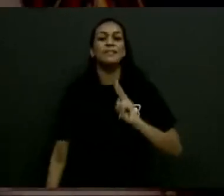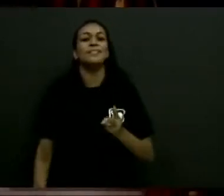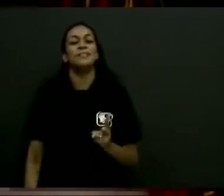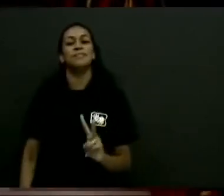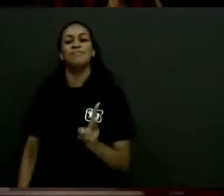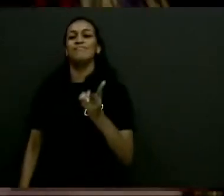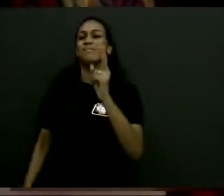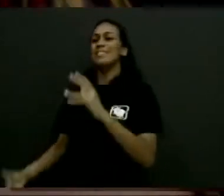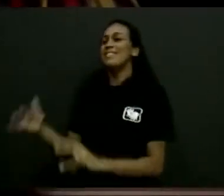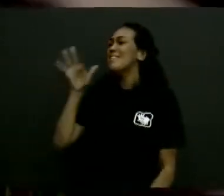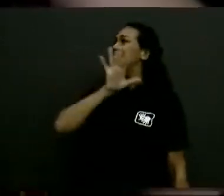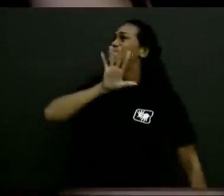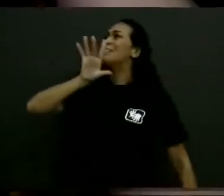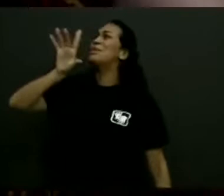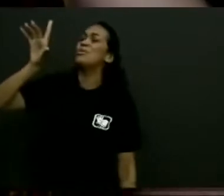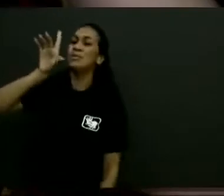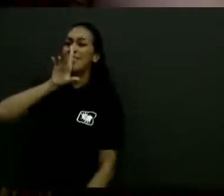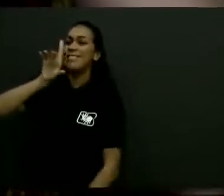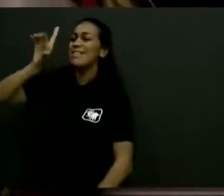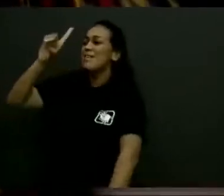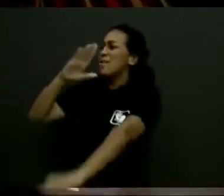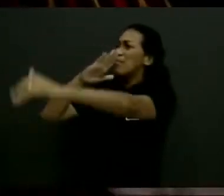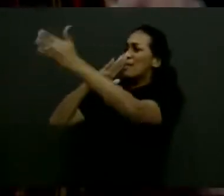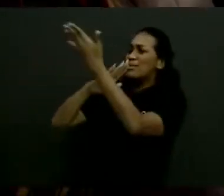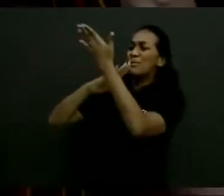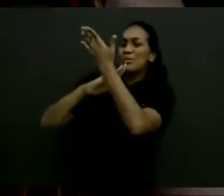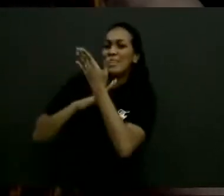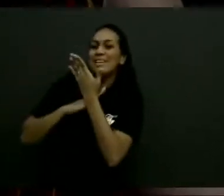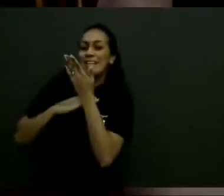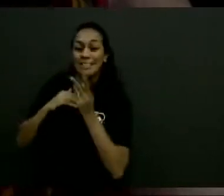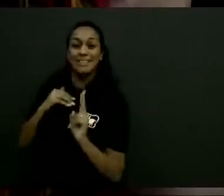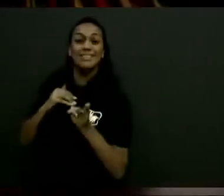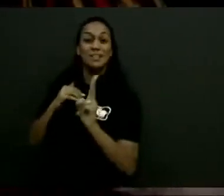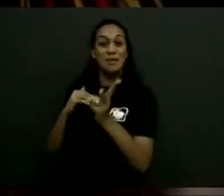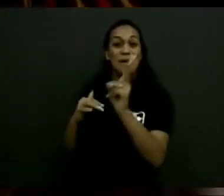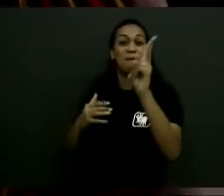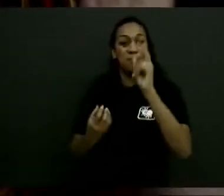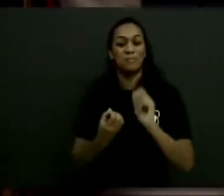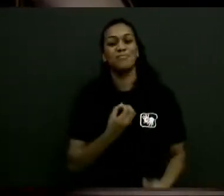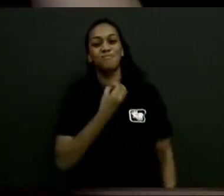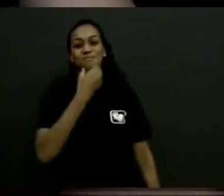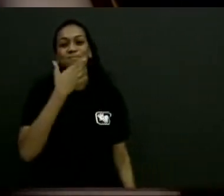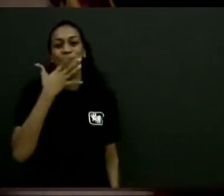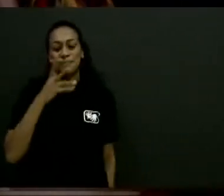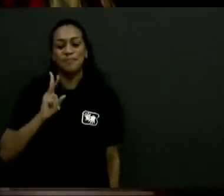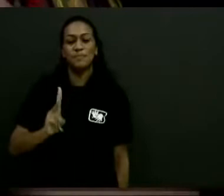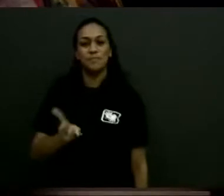bem. Tu fazes e tudo coopere.